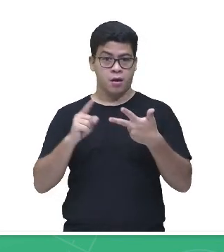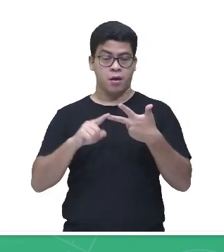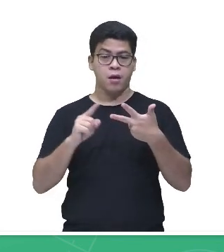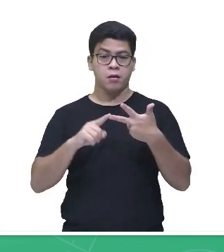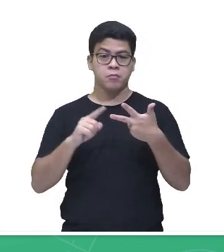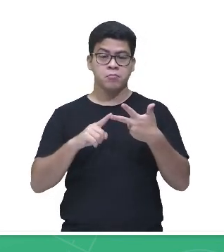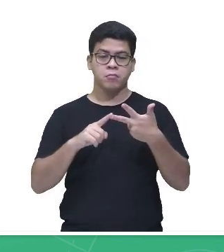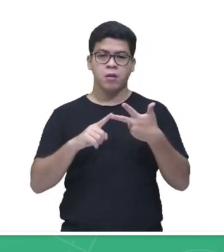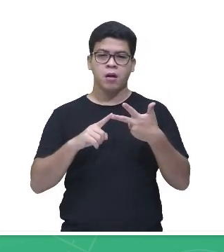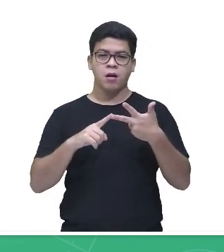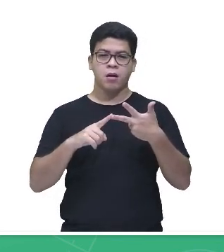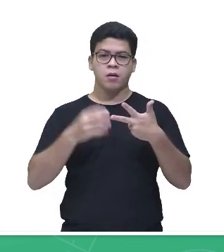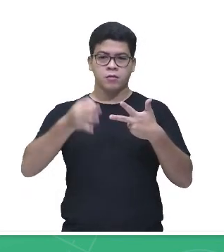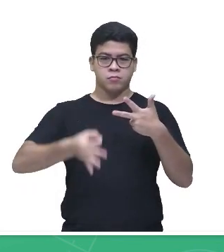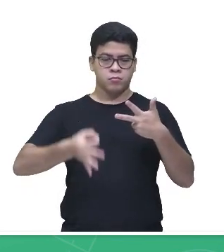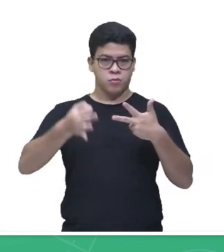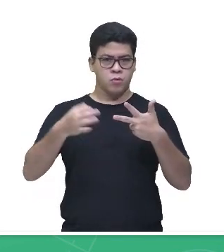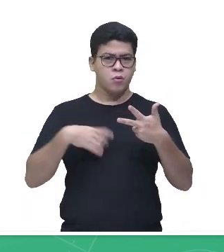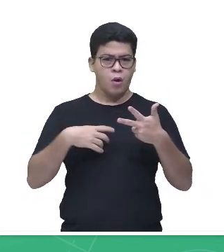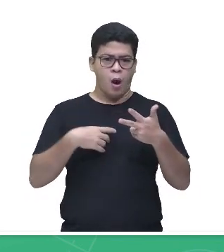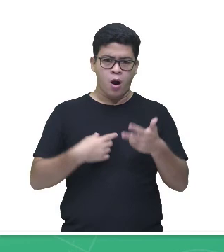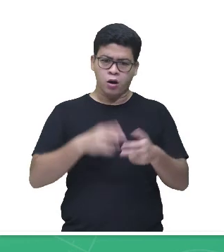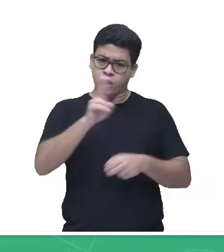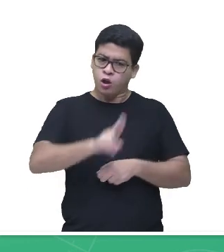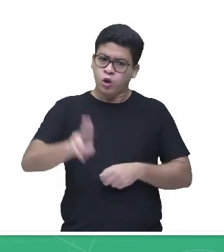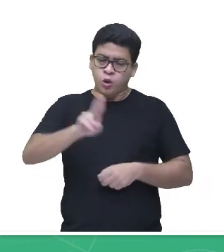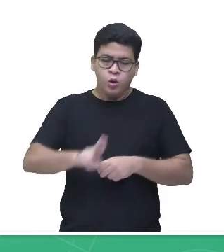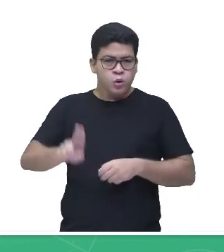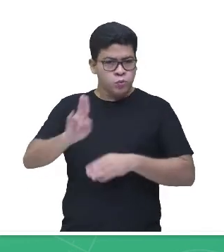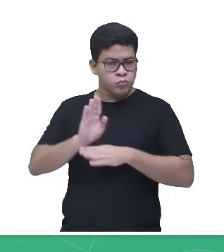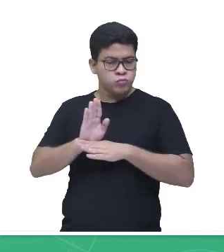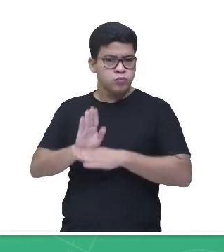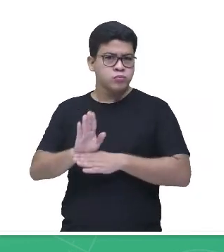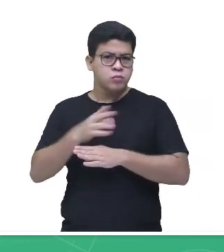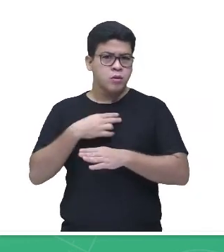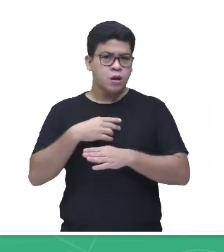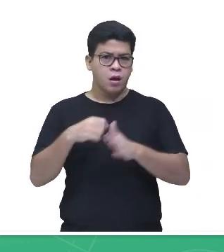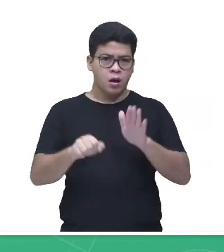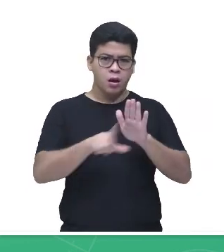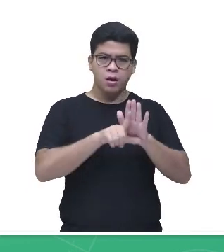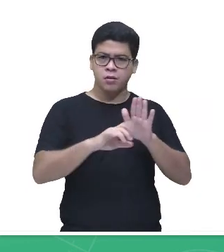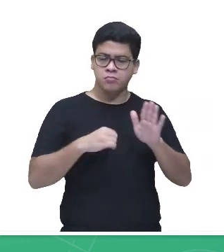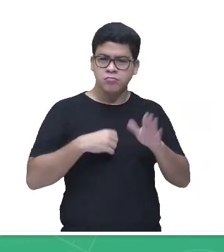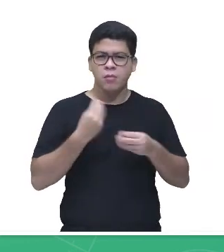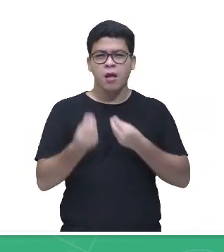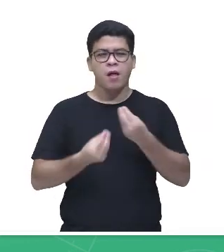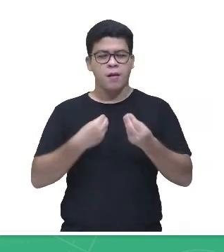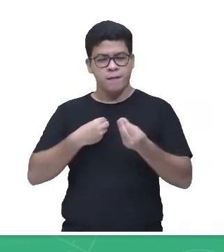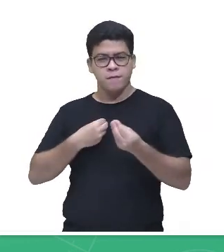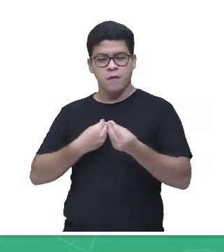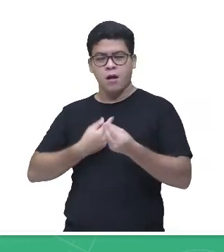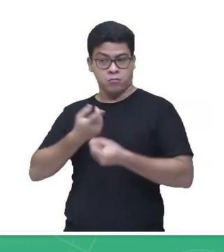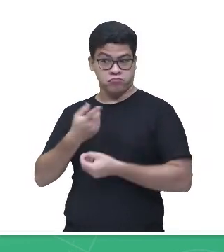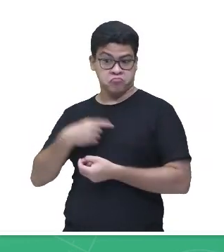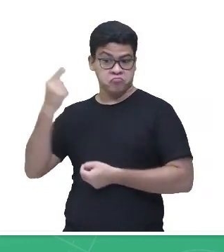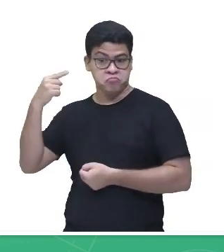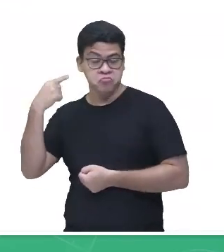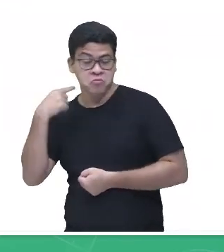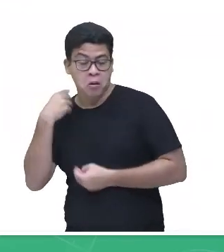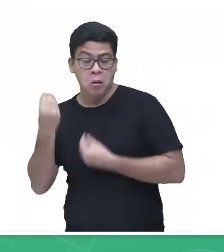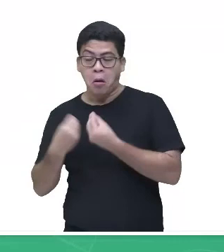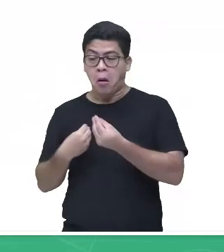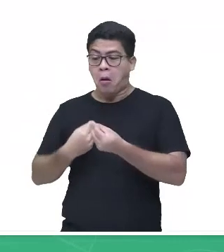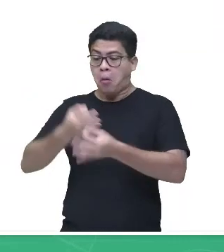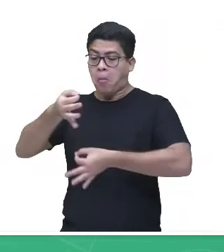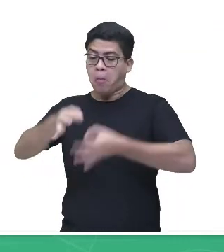leis. Eu sei que muitos aqui vão fazer direito, não é isso? Aqueles que não forem fazer direito vão fazer economia, vão fazer história, vão fazer sociologia,